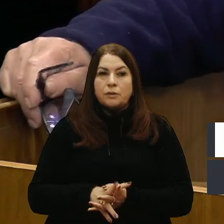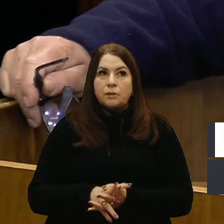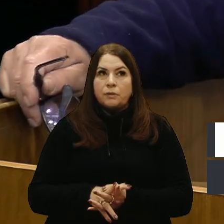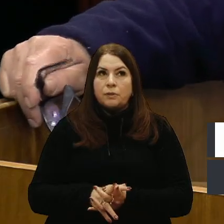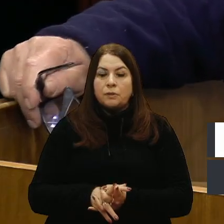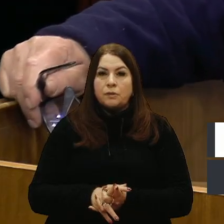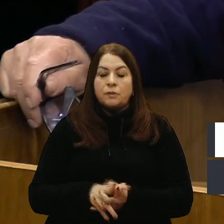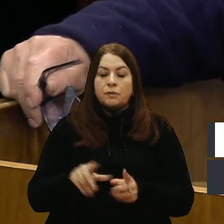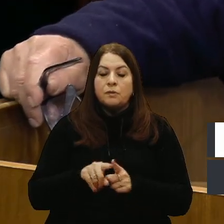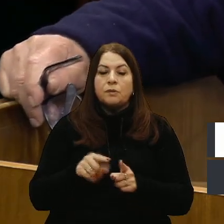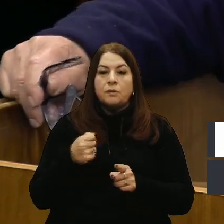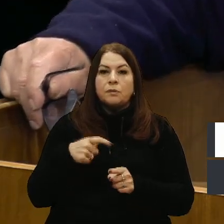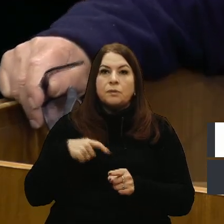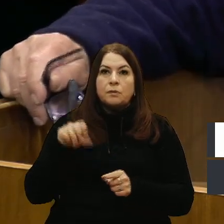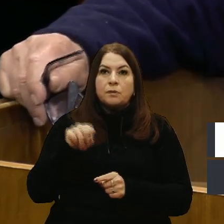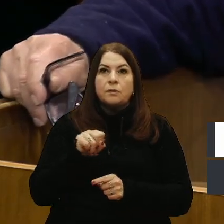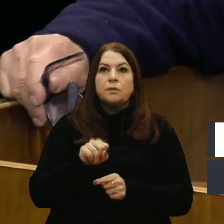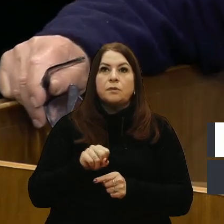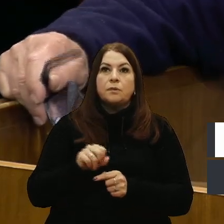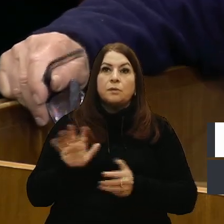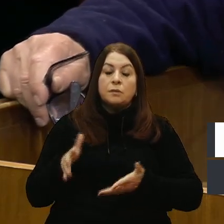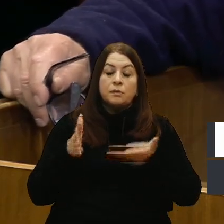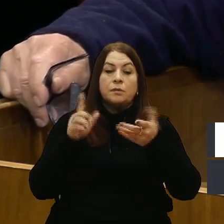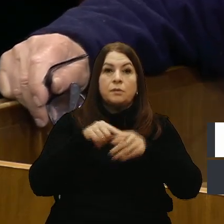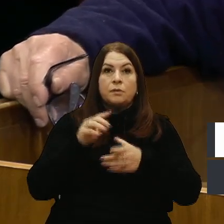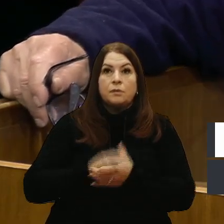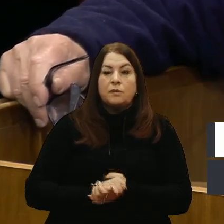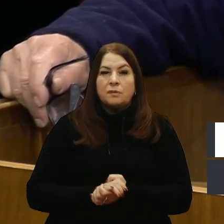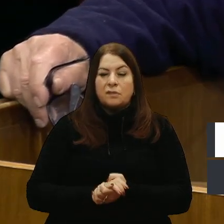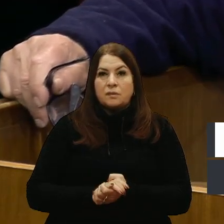Nós precisamos sim intensificar,